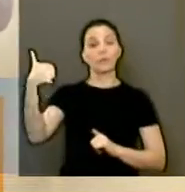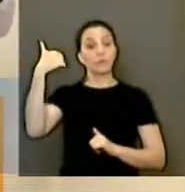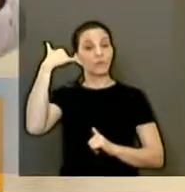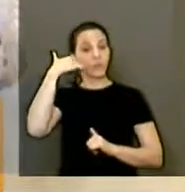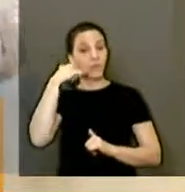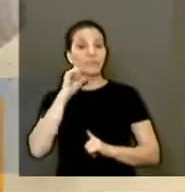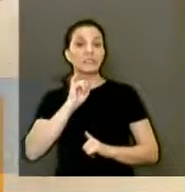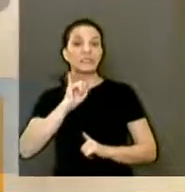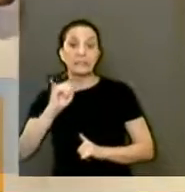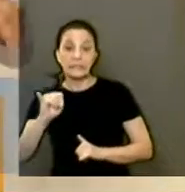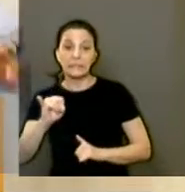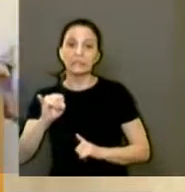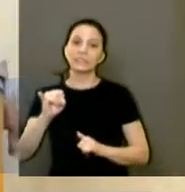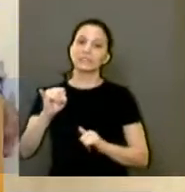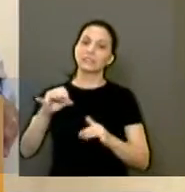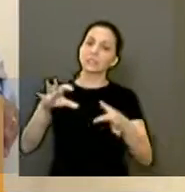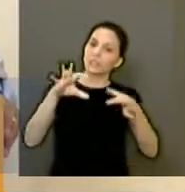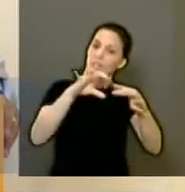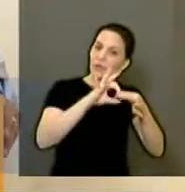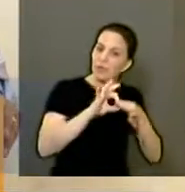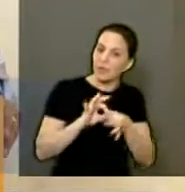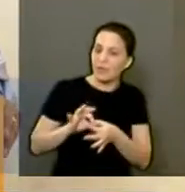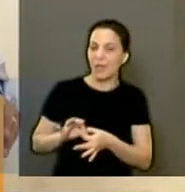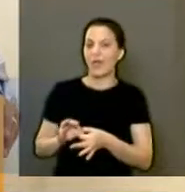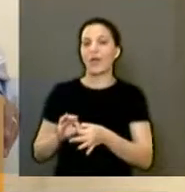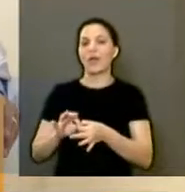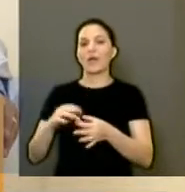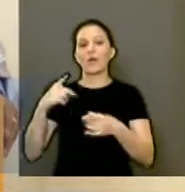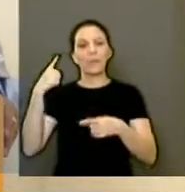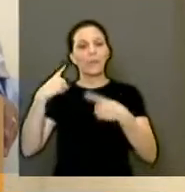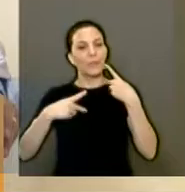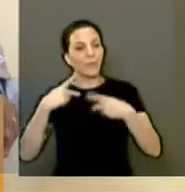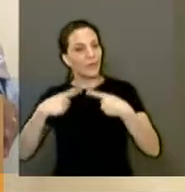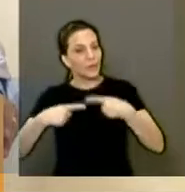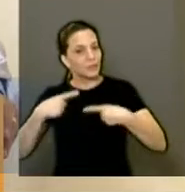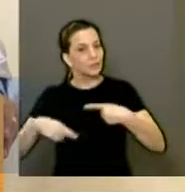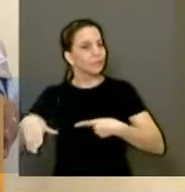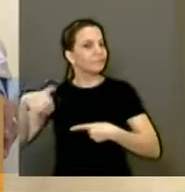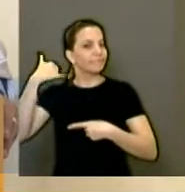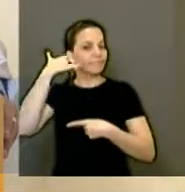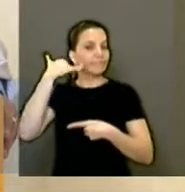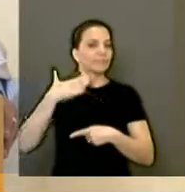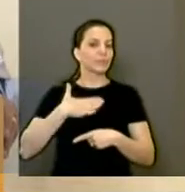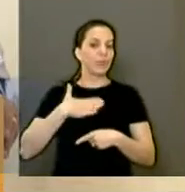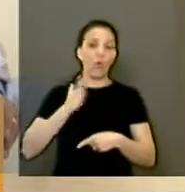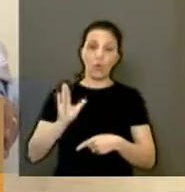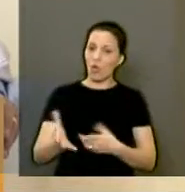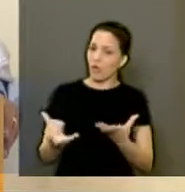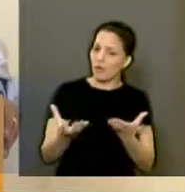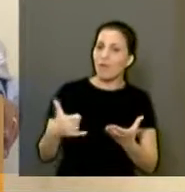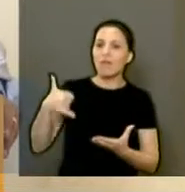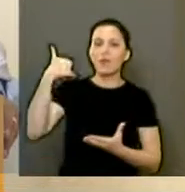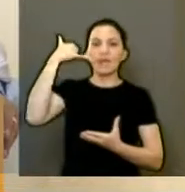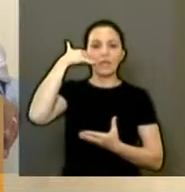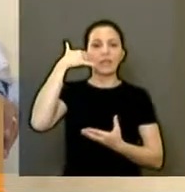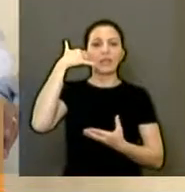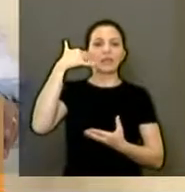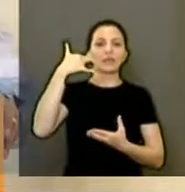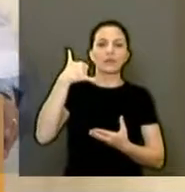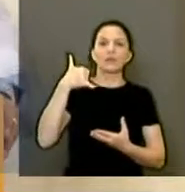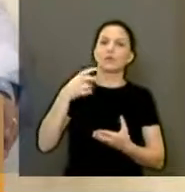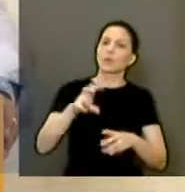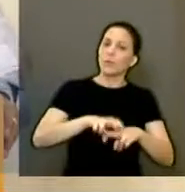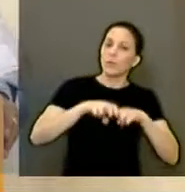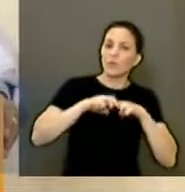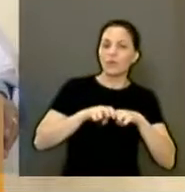fosse me filiar no partido que o senhor está hoje eu me ligou pessoal do meu partido também por